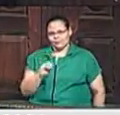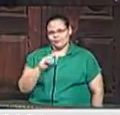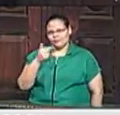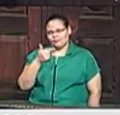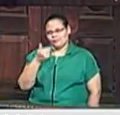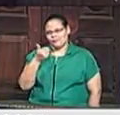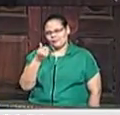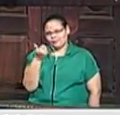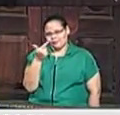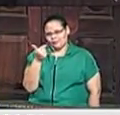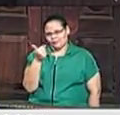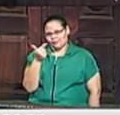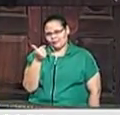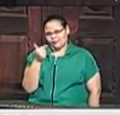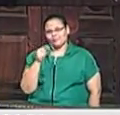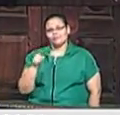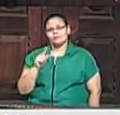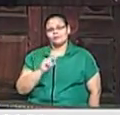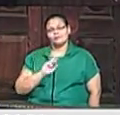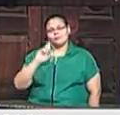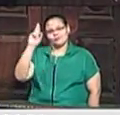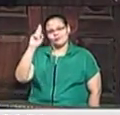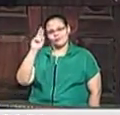presidia o Rio Previdência.